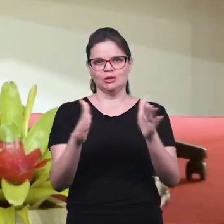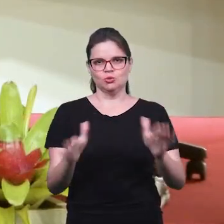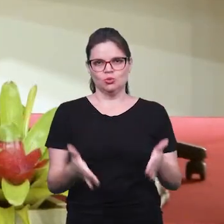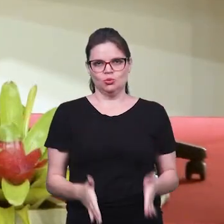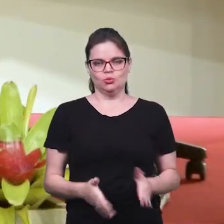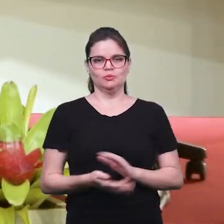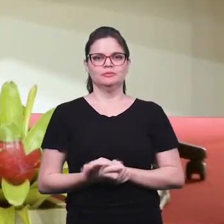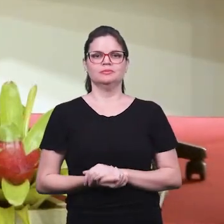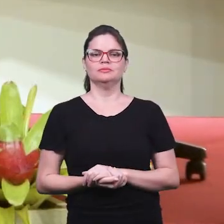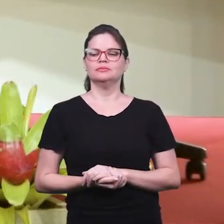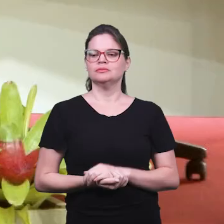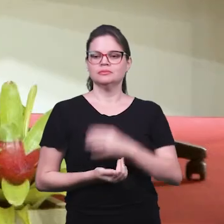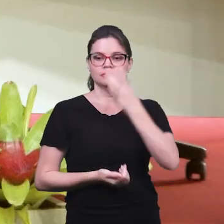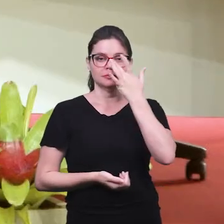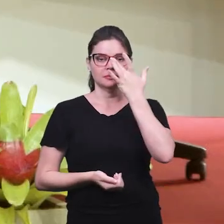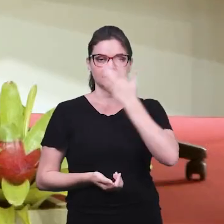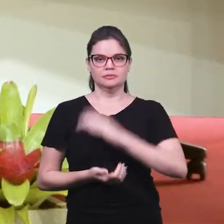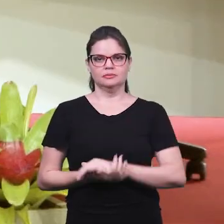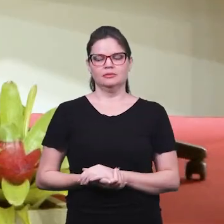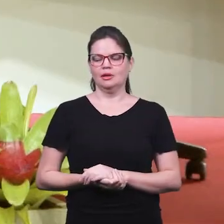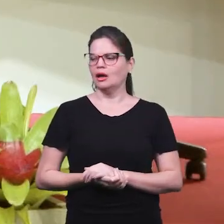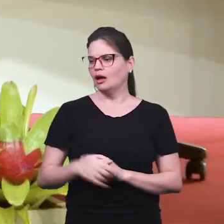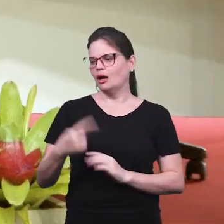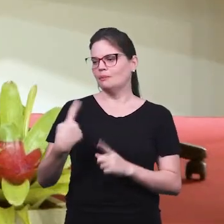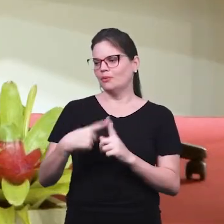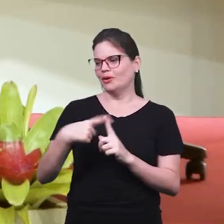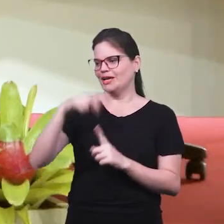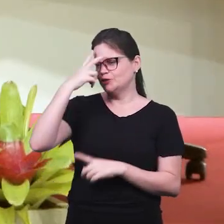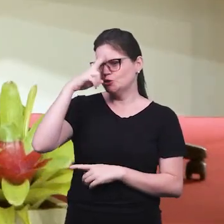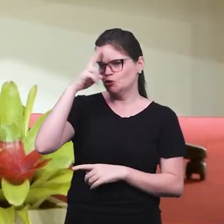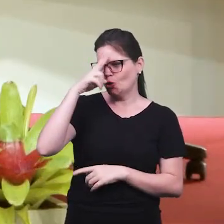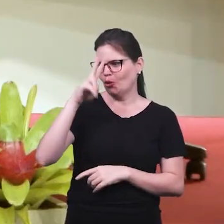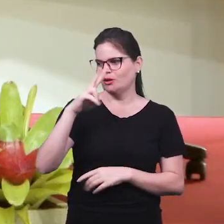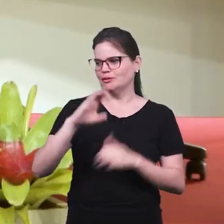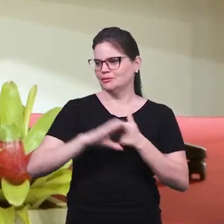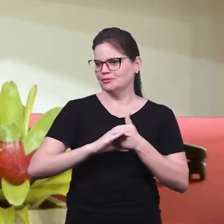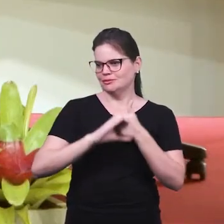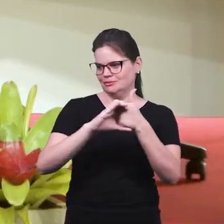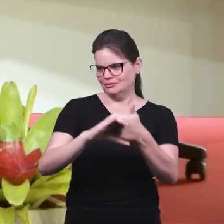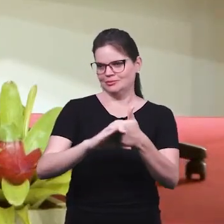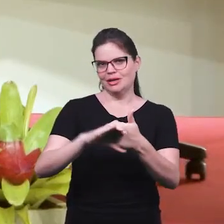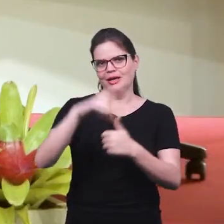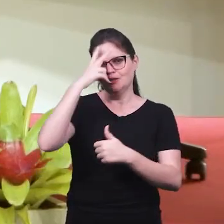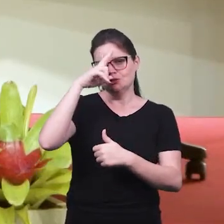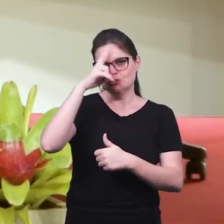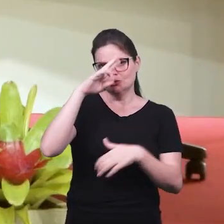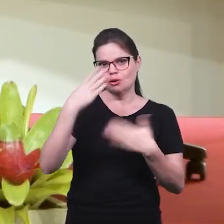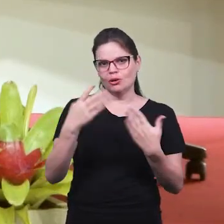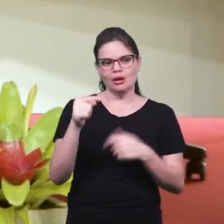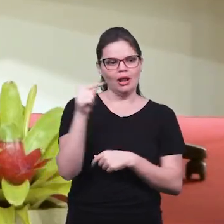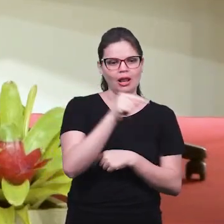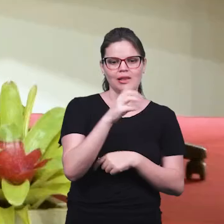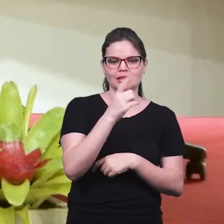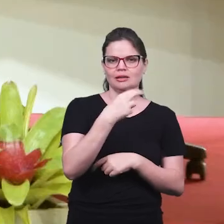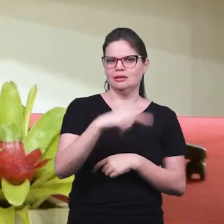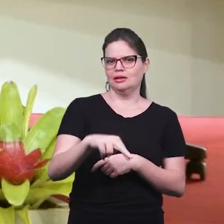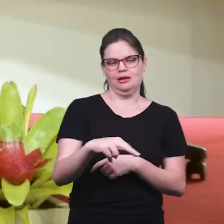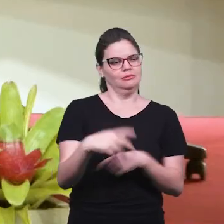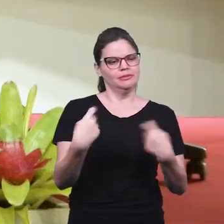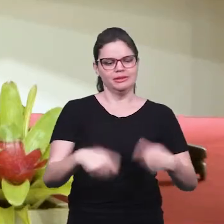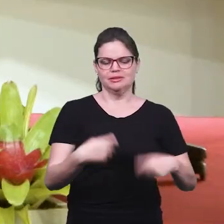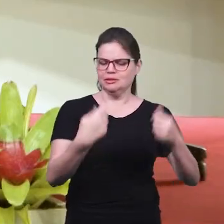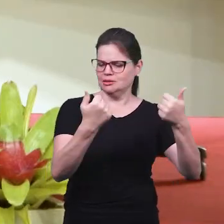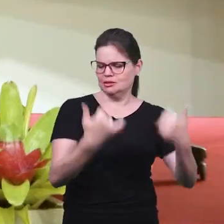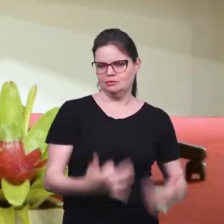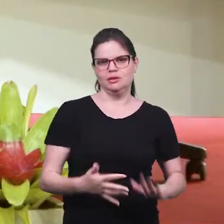Falar porque a história bíblica, não digo bíblica, a história do cristianismo, a história do homem, vai entrar em Daniel, não tem jeito, né? Sim. É.